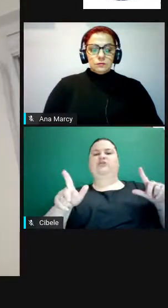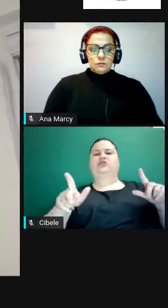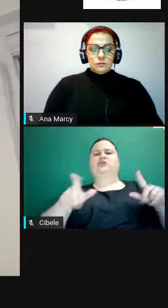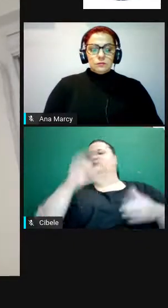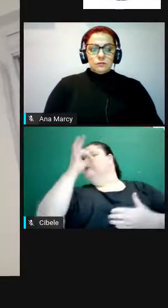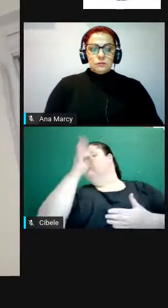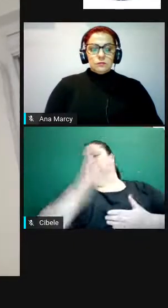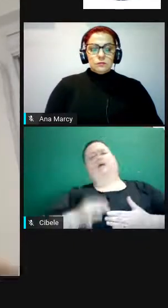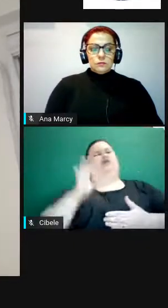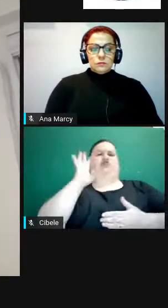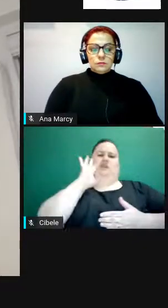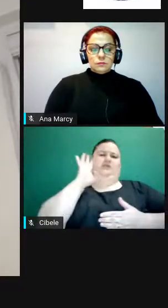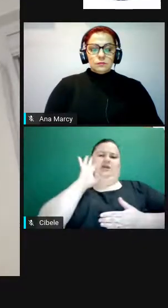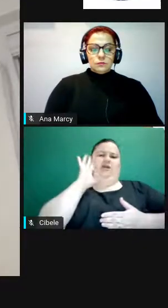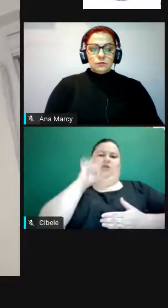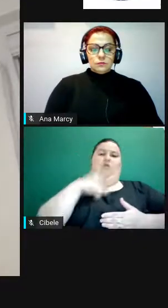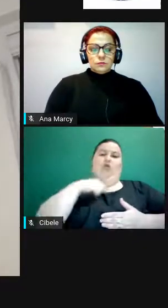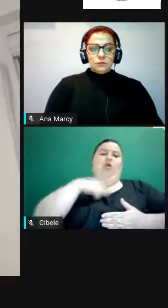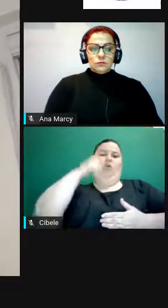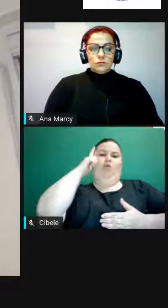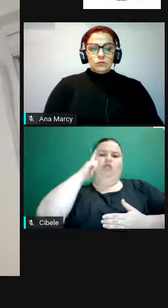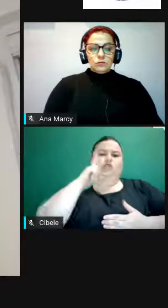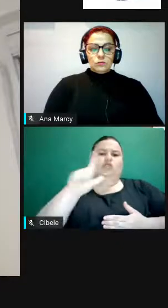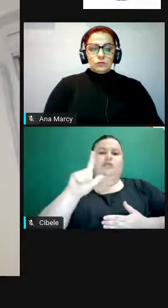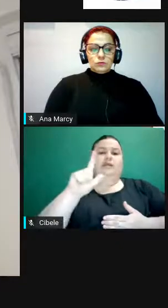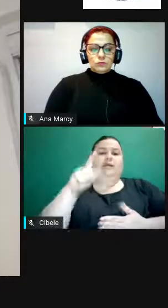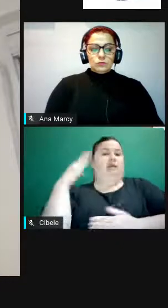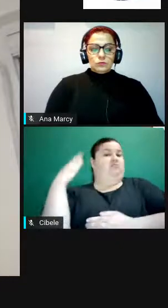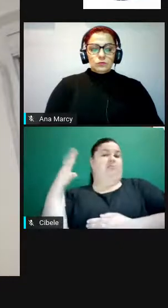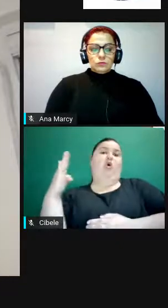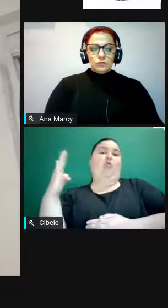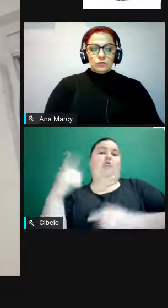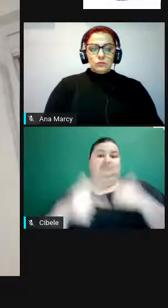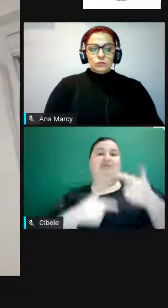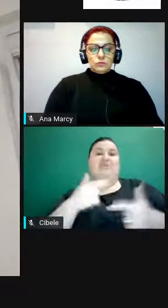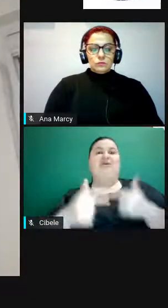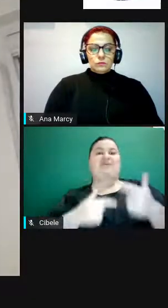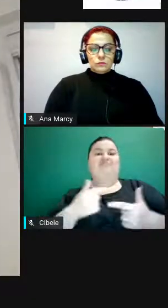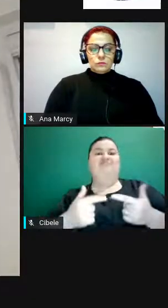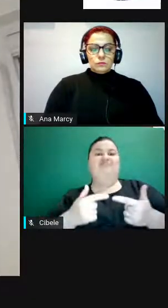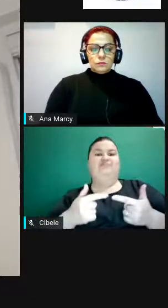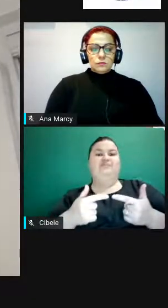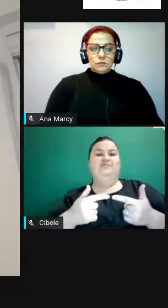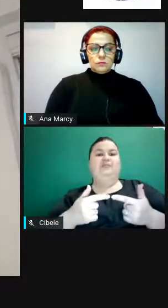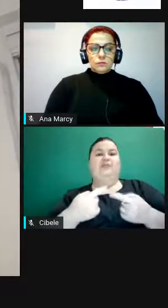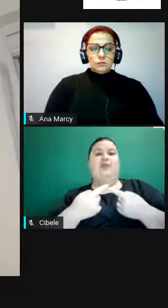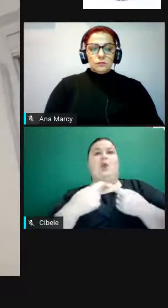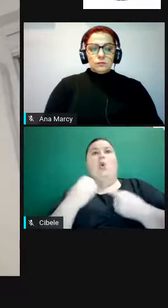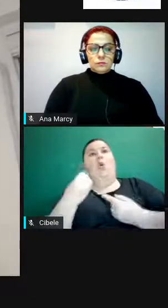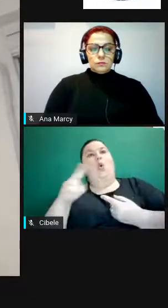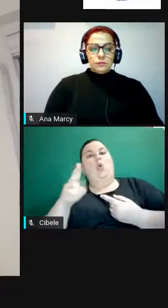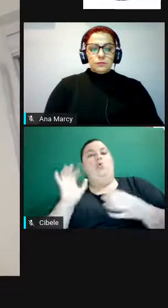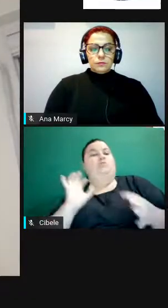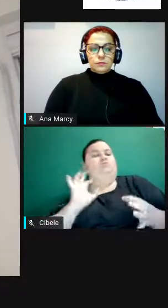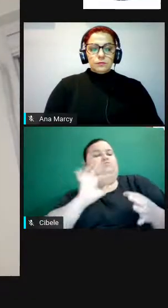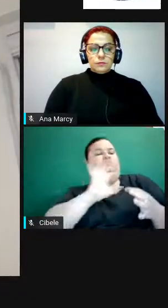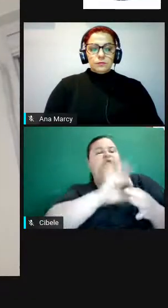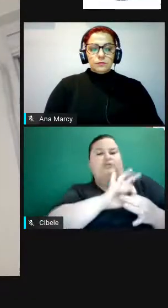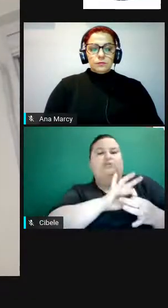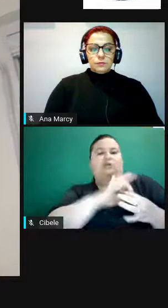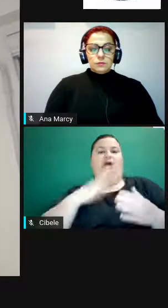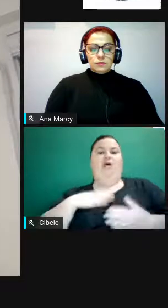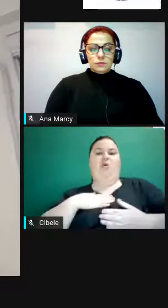legal e eu ia conseguir né de fácil trabalhar com o biólogo pela Ou pelo menos correlacionar o meu meu conhecimento né para